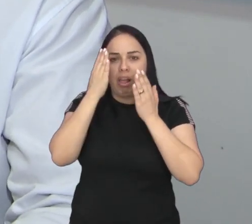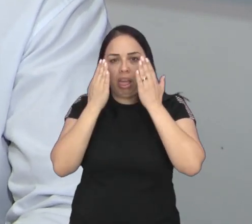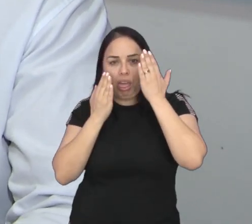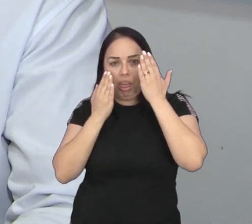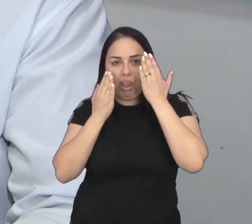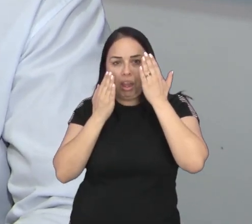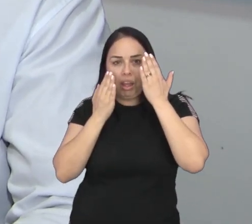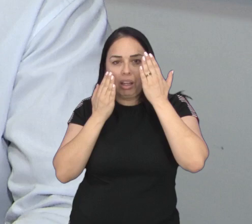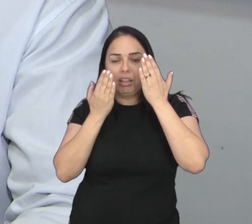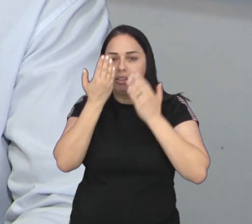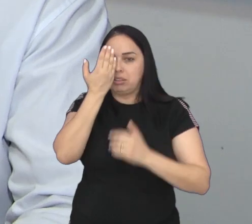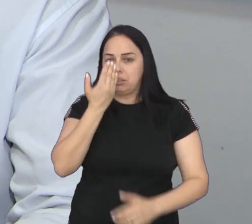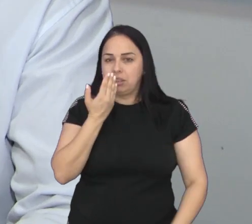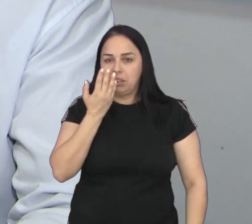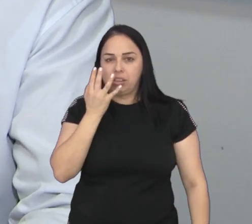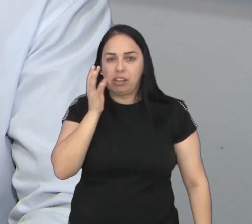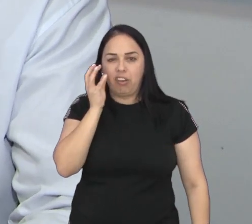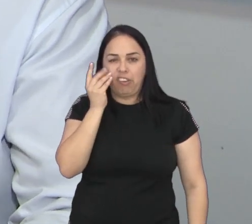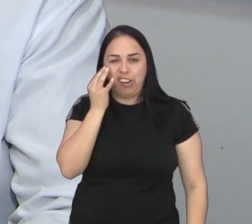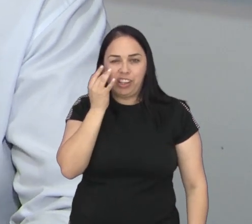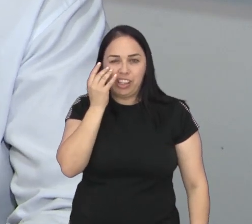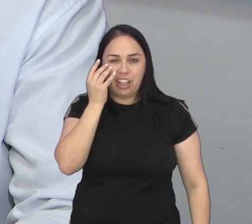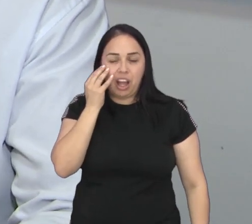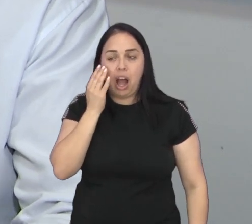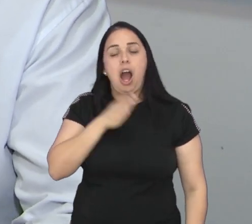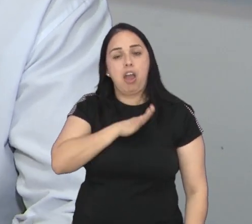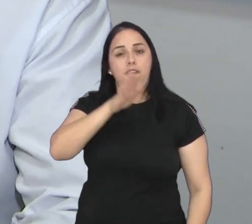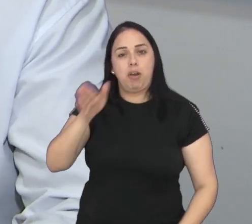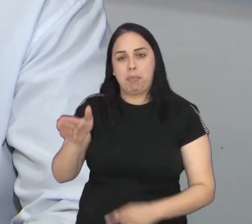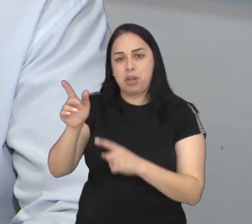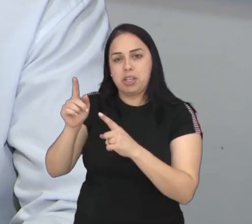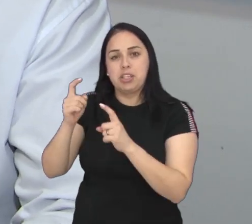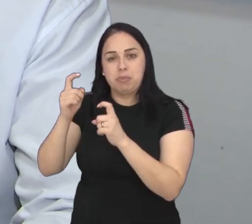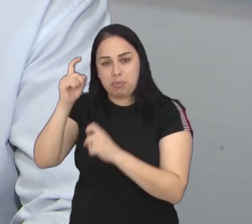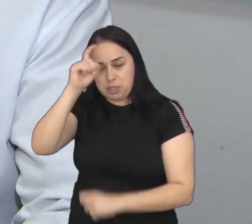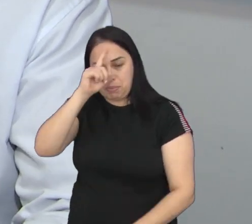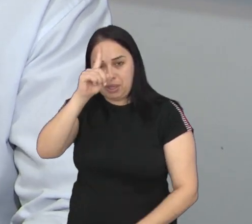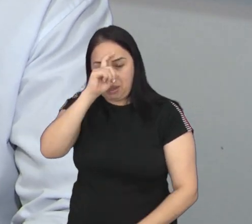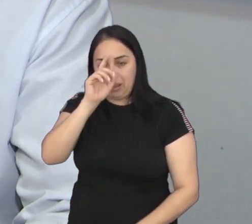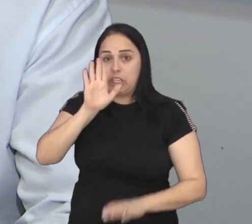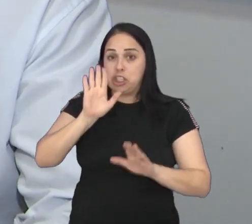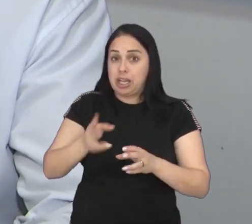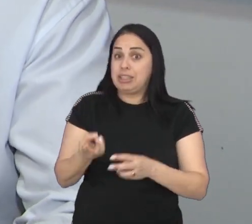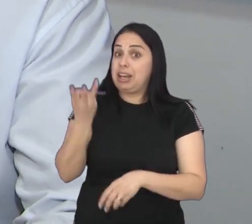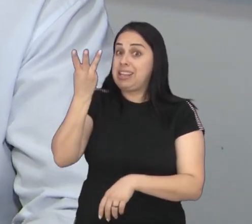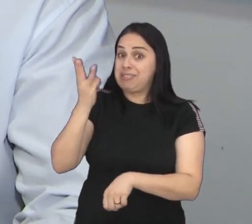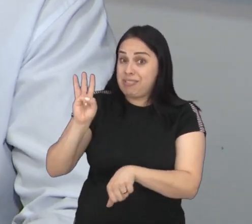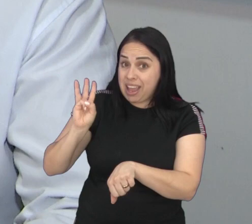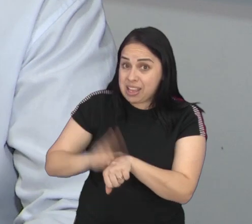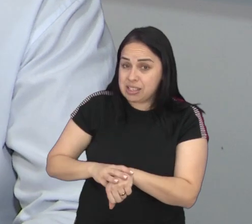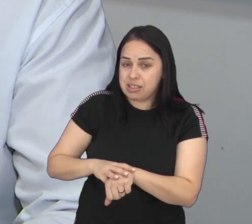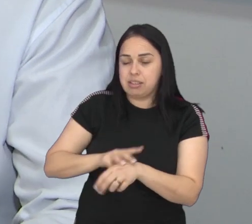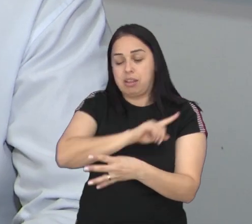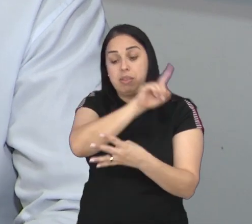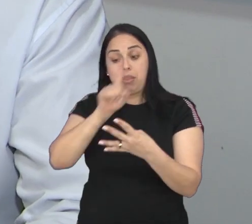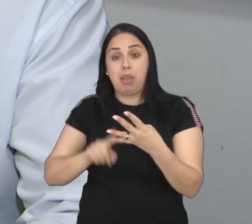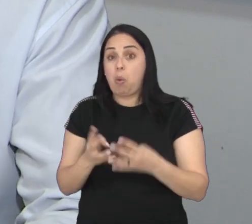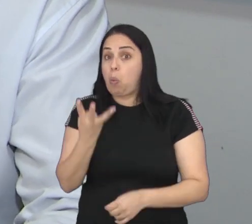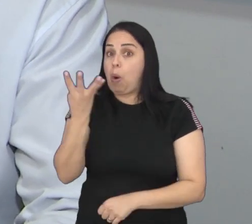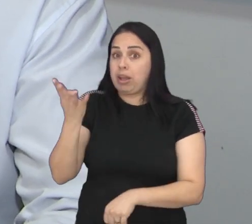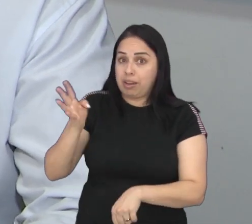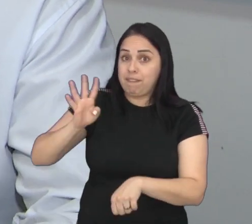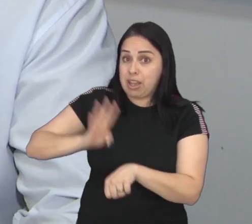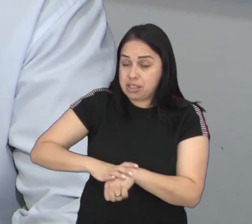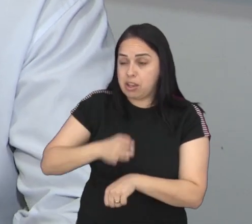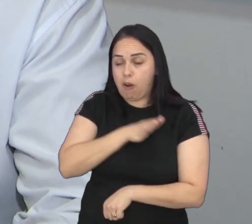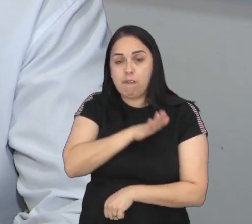começou a ficar, a face aqui do lado direito, tudo adormecido. Aí foi quando eu fui para o hospital, já tinha ido pela 3ª vez. Na